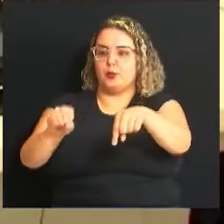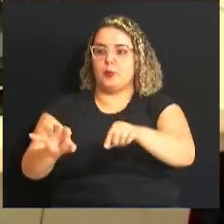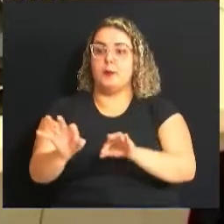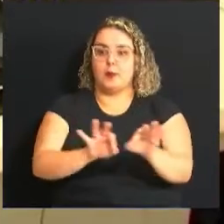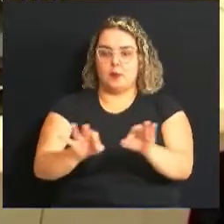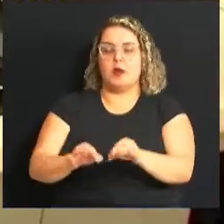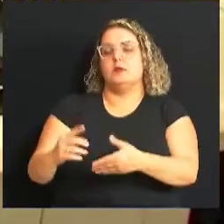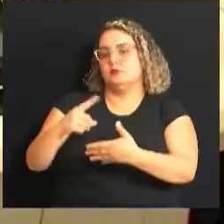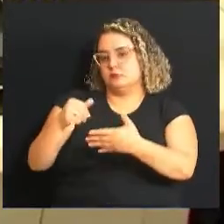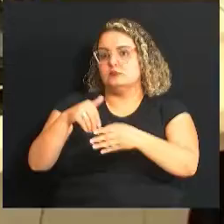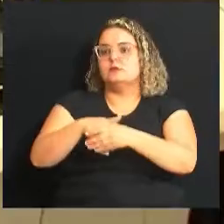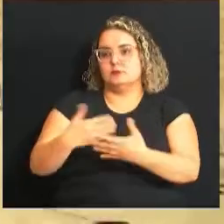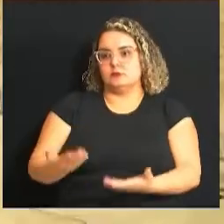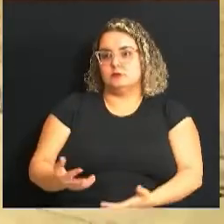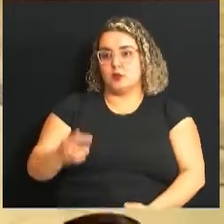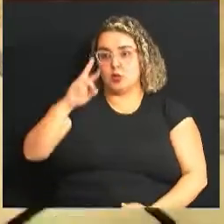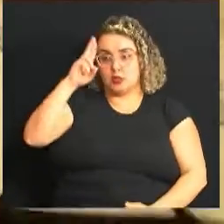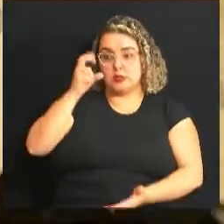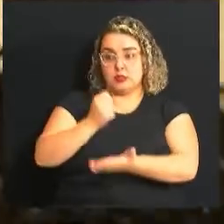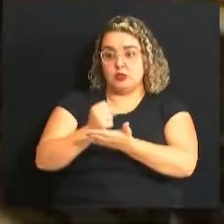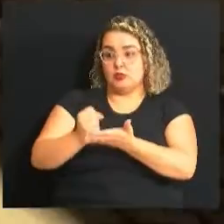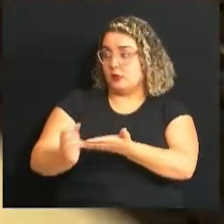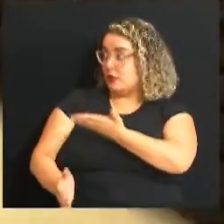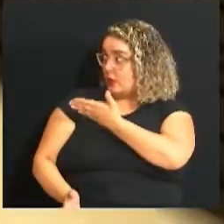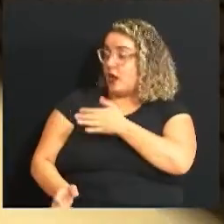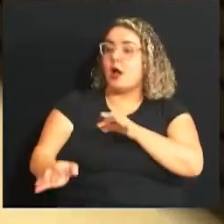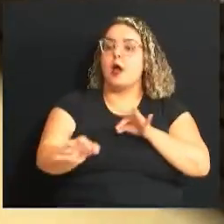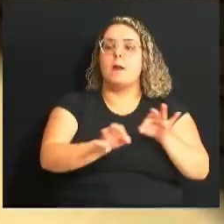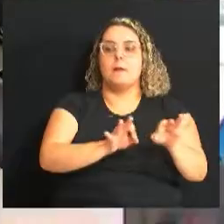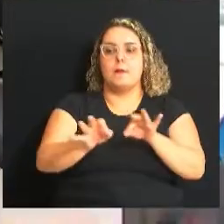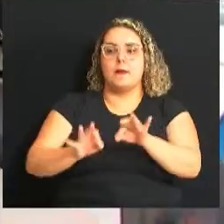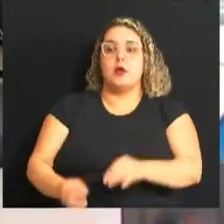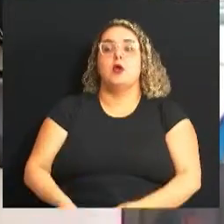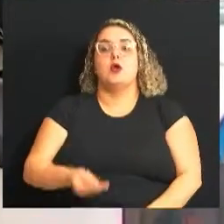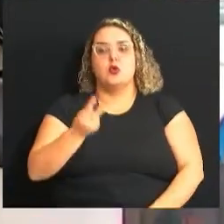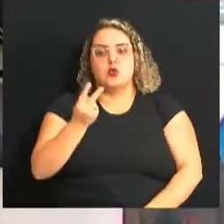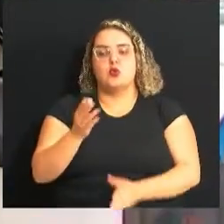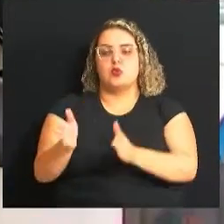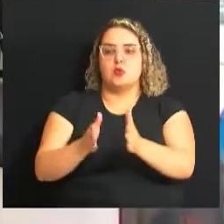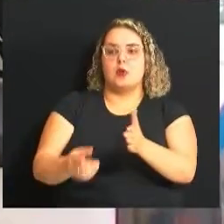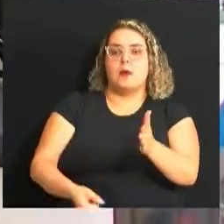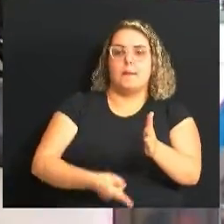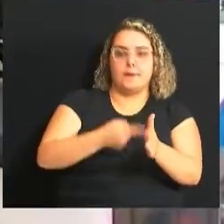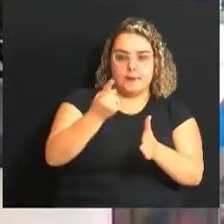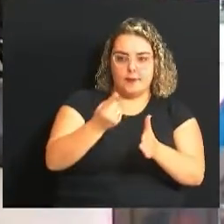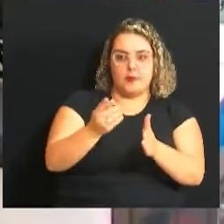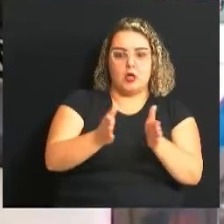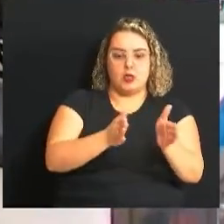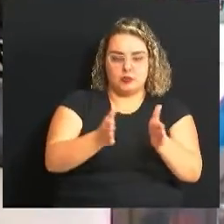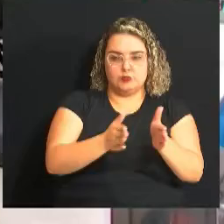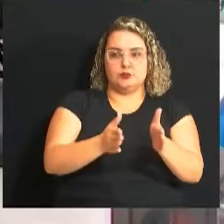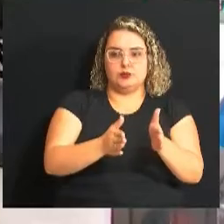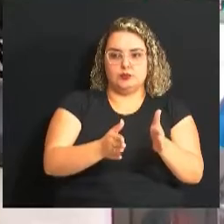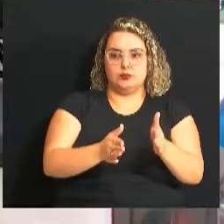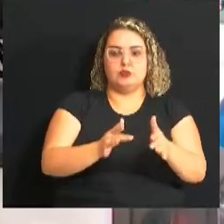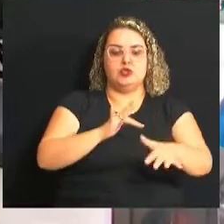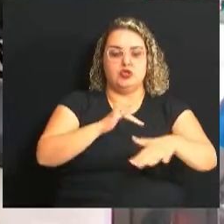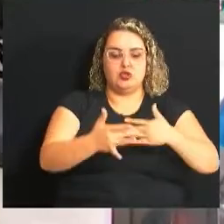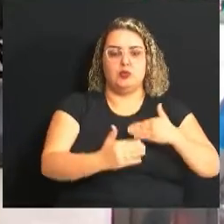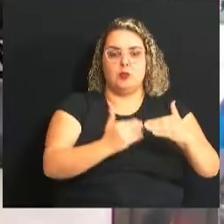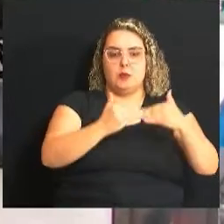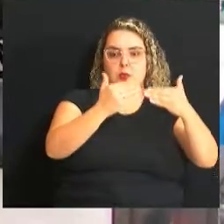Ainda de acordo com esta chefe de cartório, a preparação acontece em 2 etapas. Primeiro a parte da geração de mídias, que é feita aqui